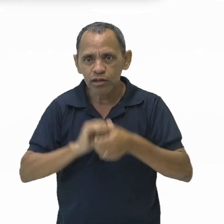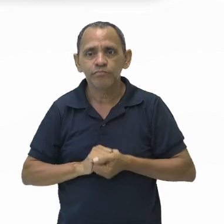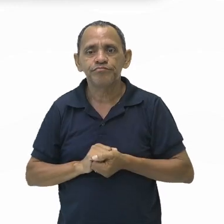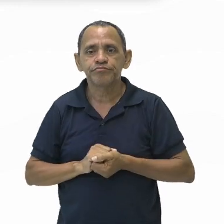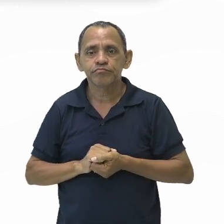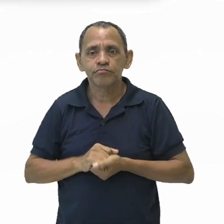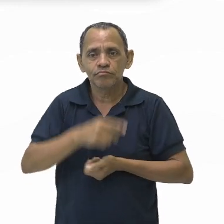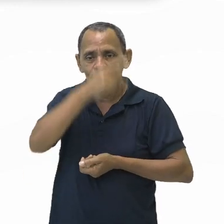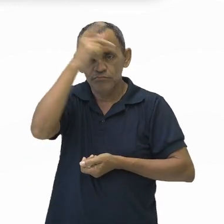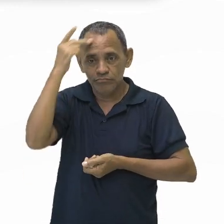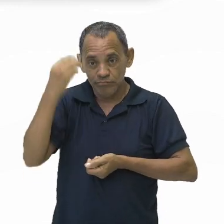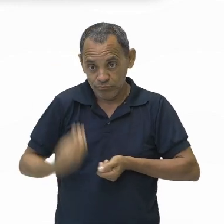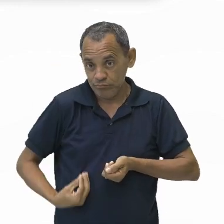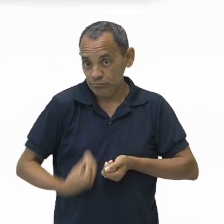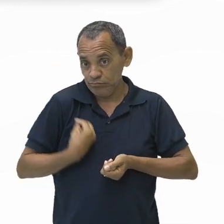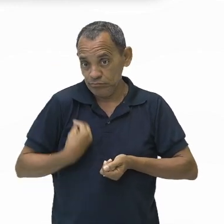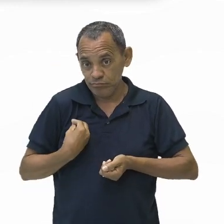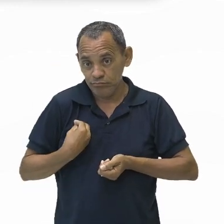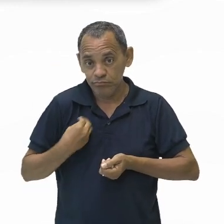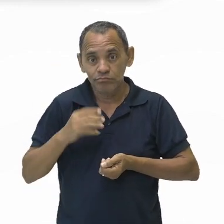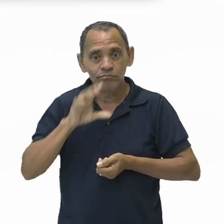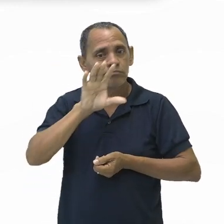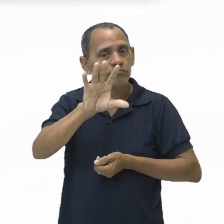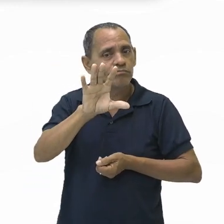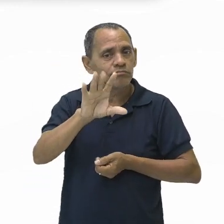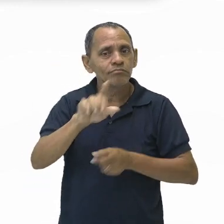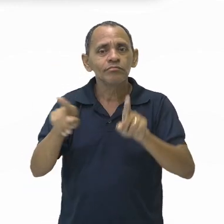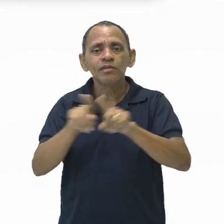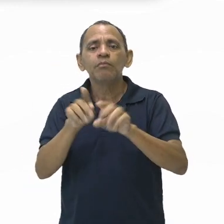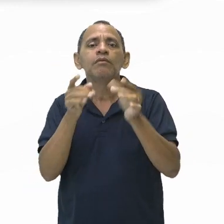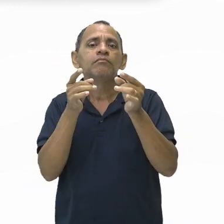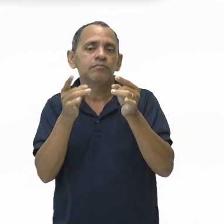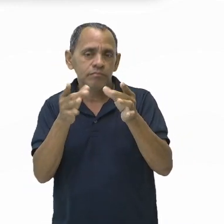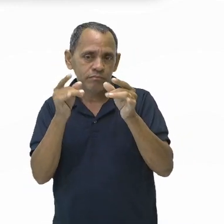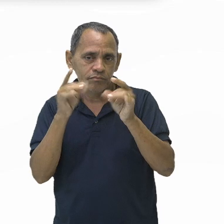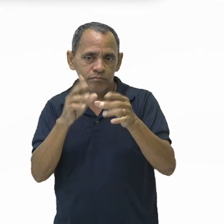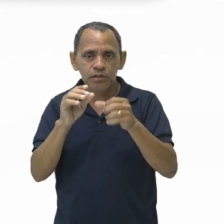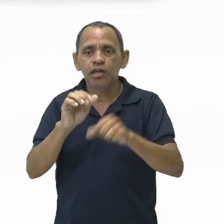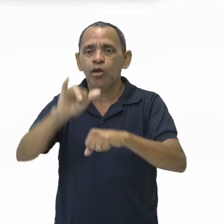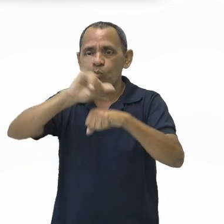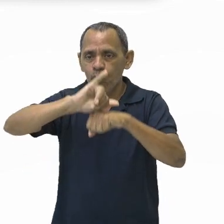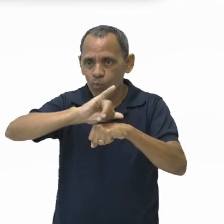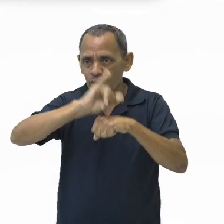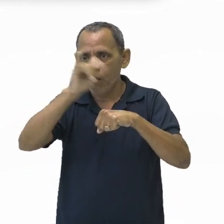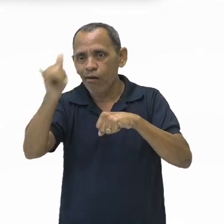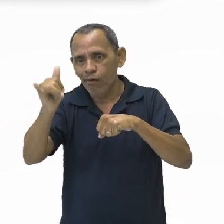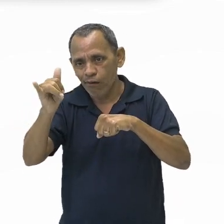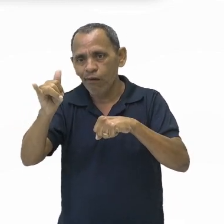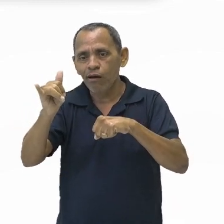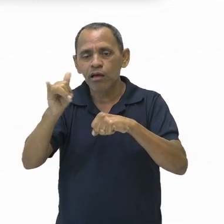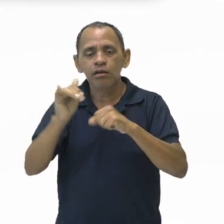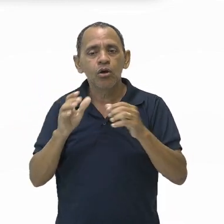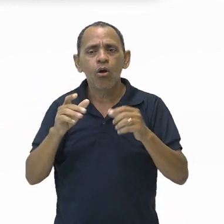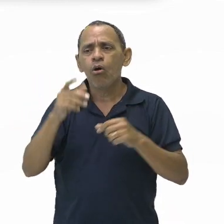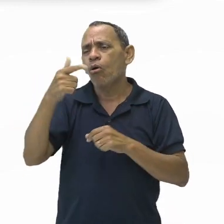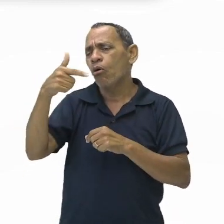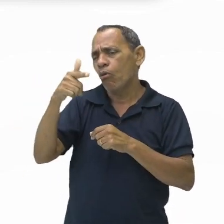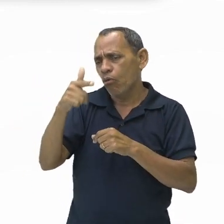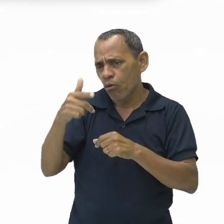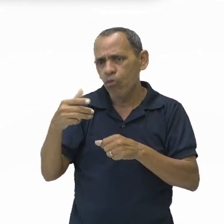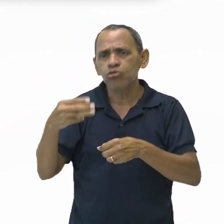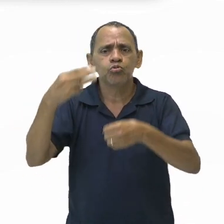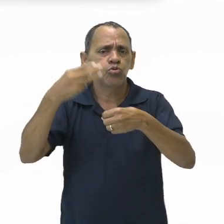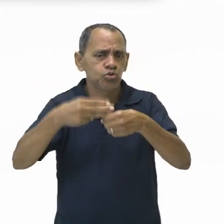das pessoas que produzem isso e também para revender para fora, né, para vender para a comunidade, para outros